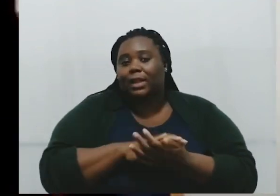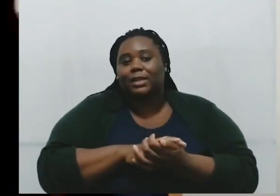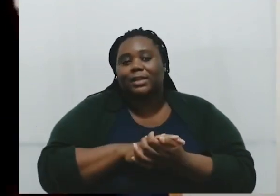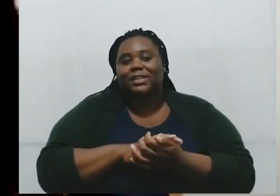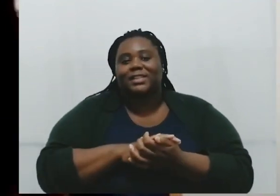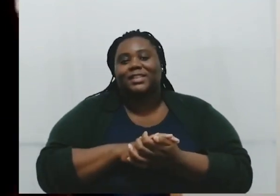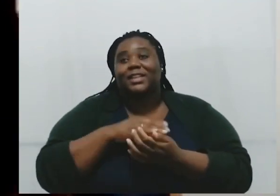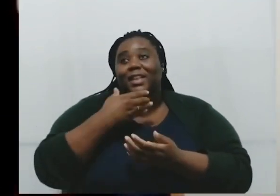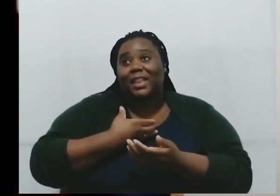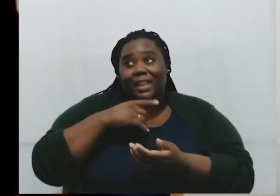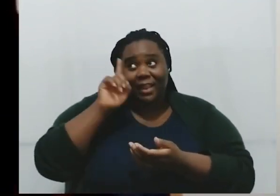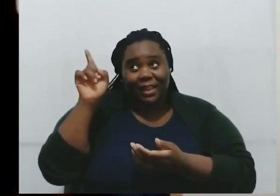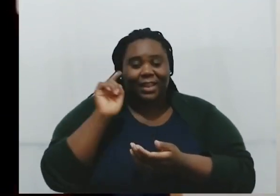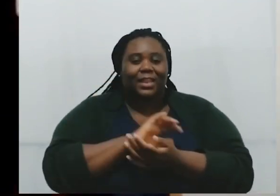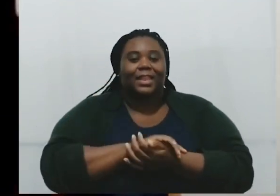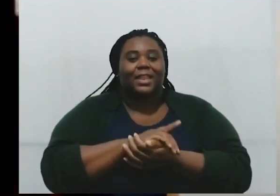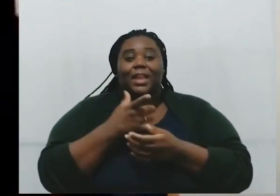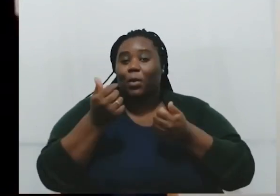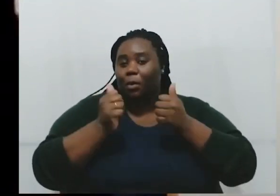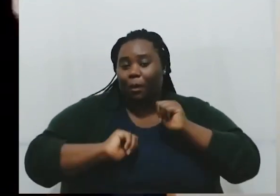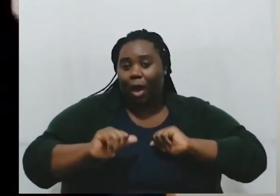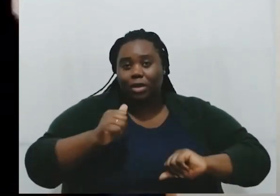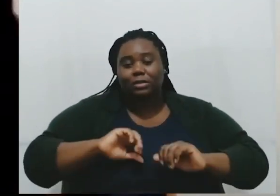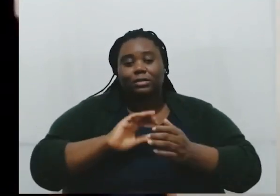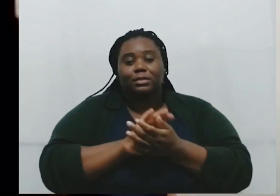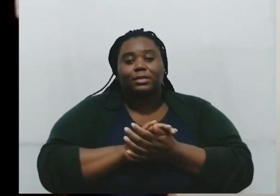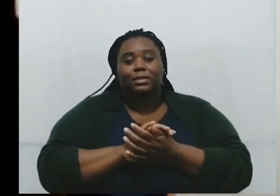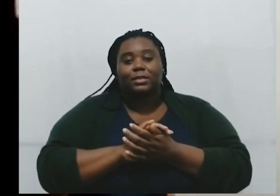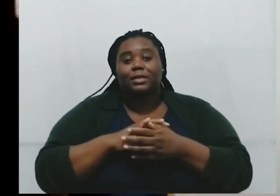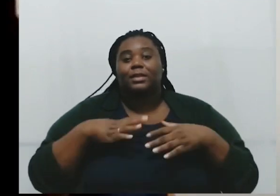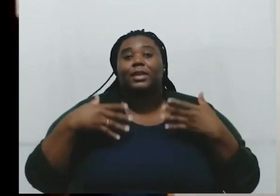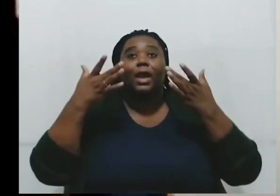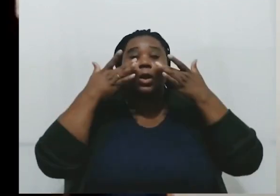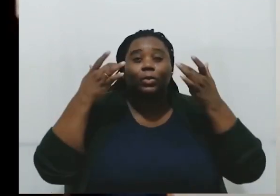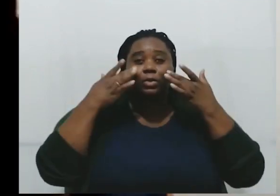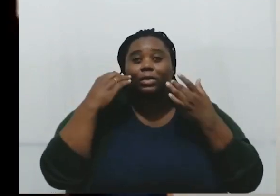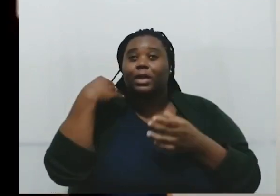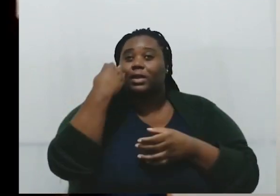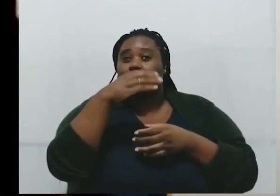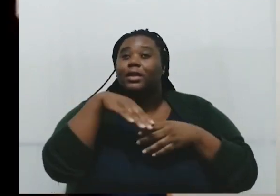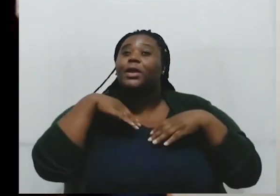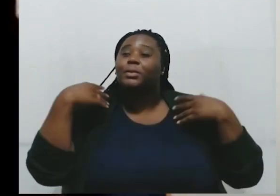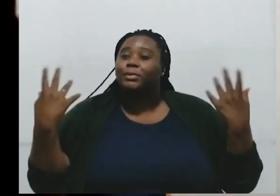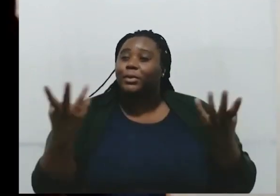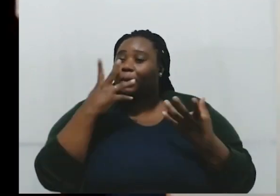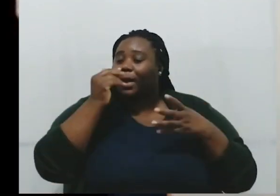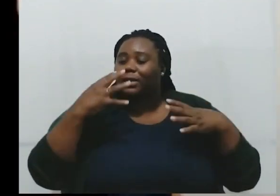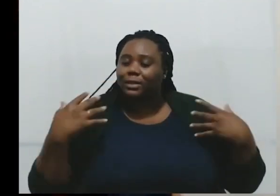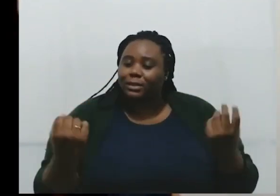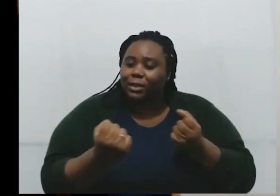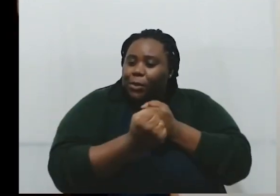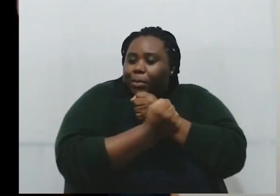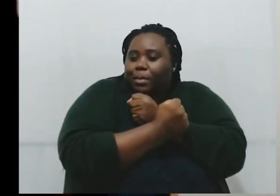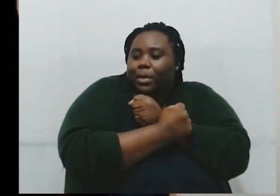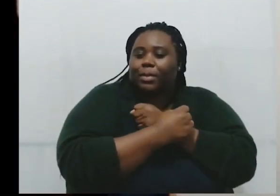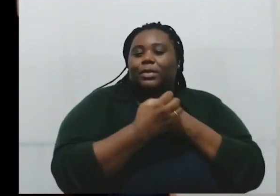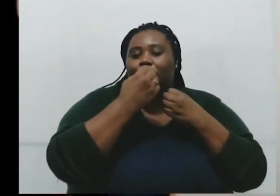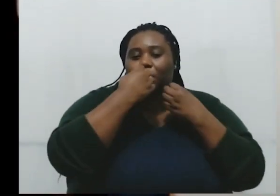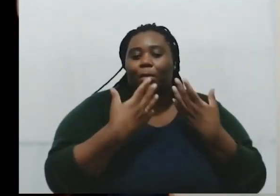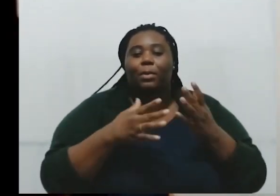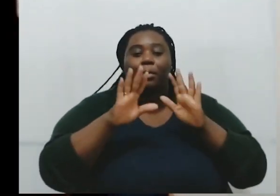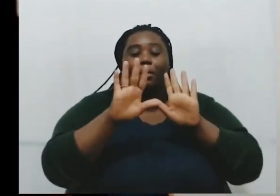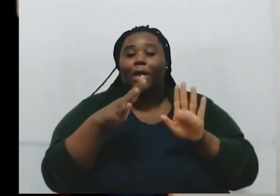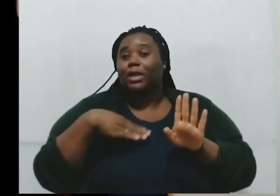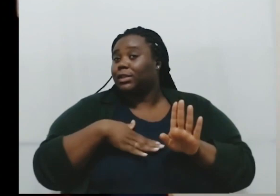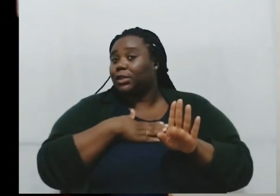E eu sou artista. O teatro e a música têm me abraçado de uma forma mais generosa, mas eu gosto de fazer arte